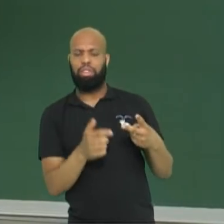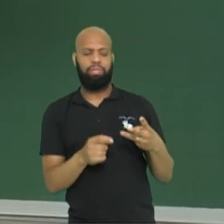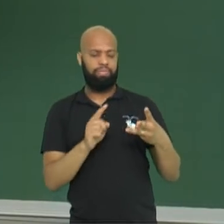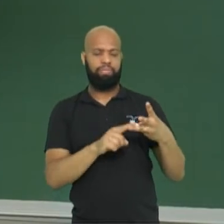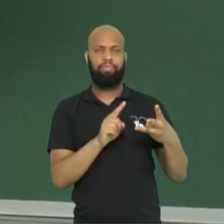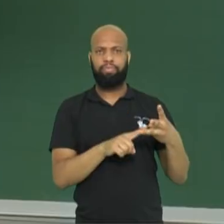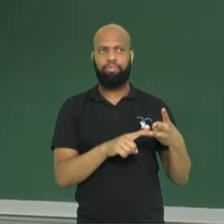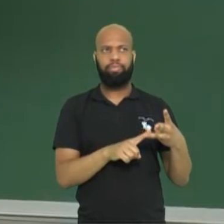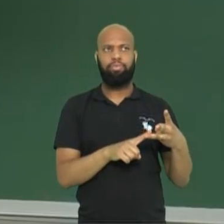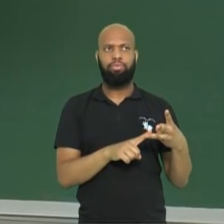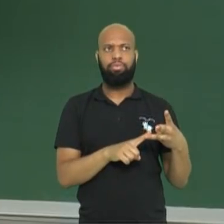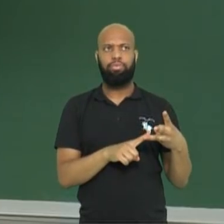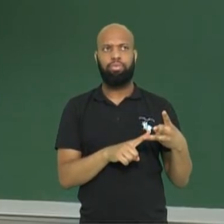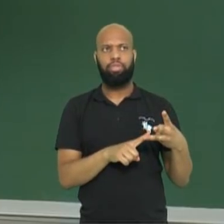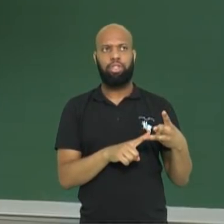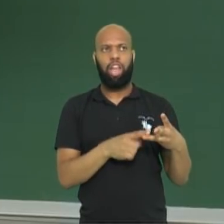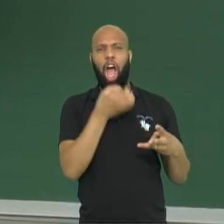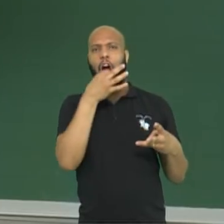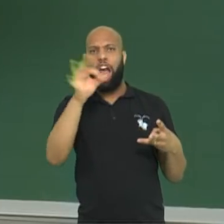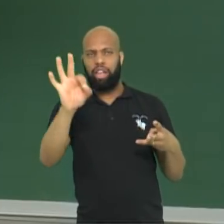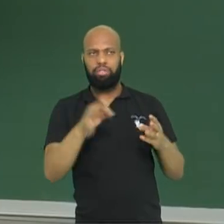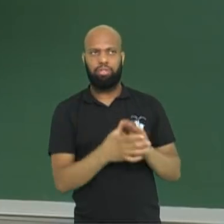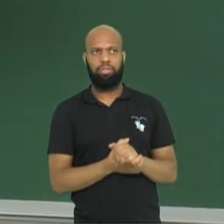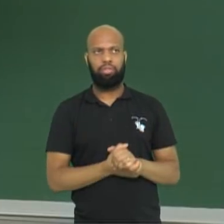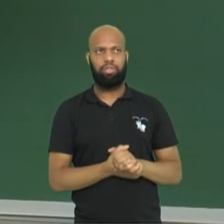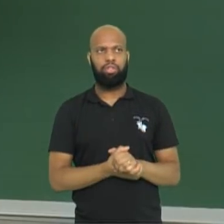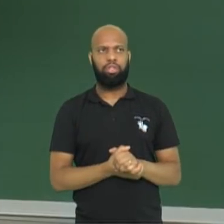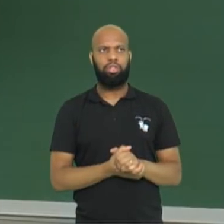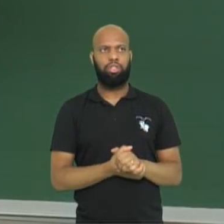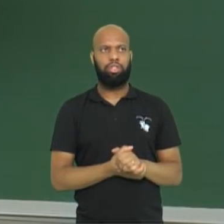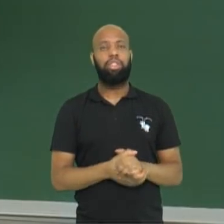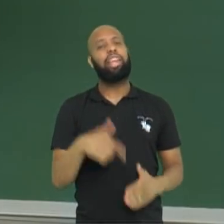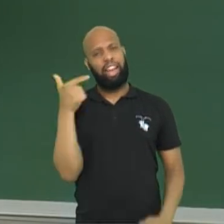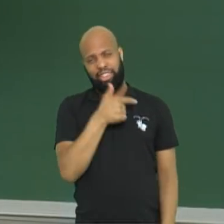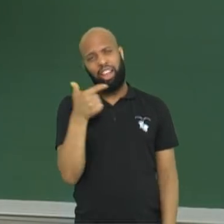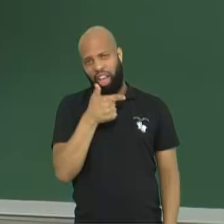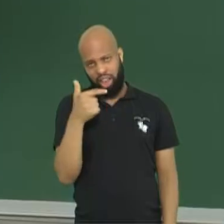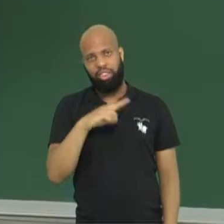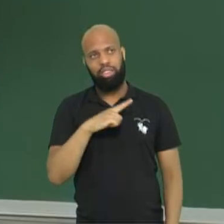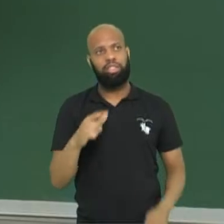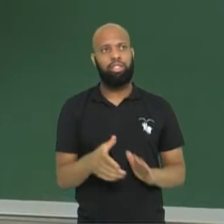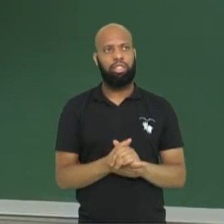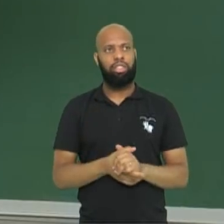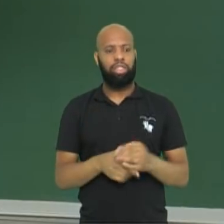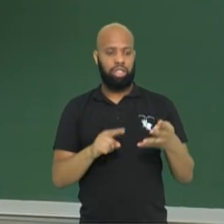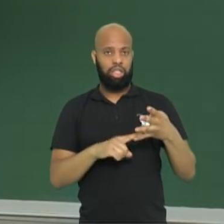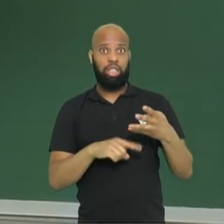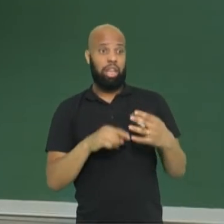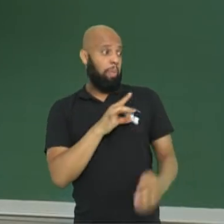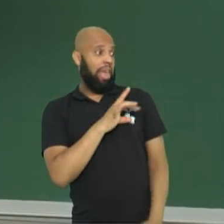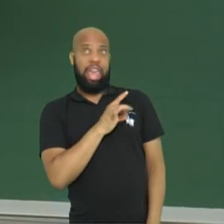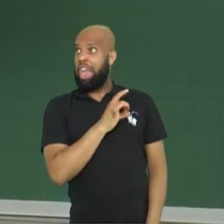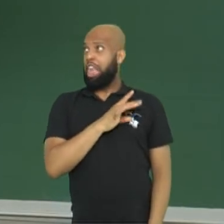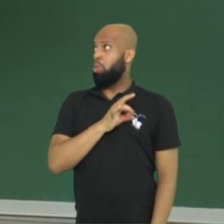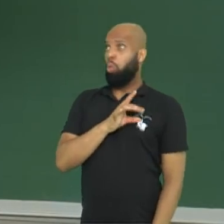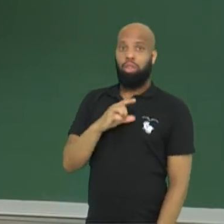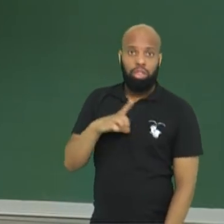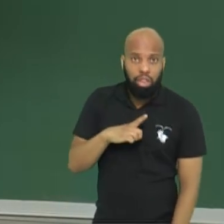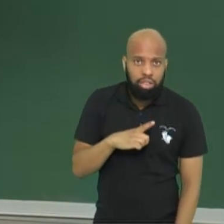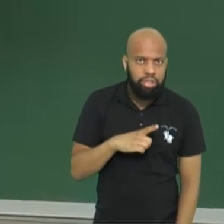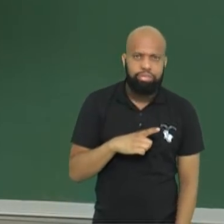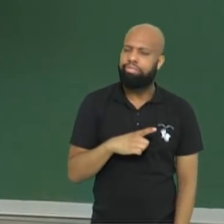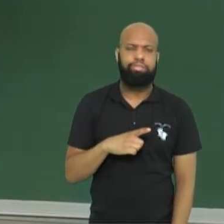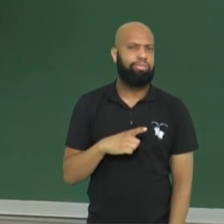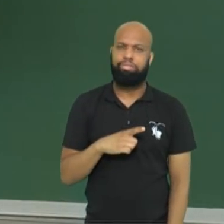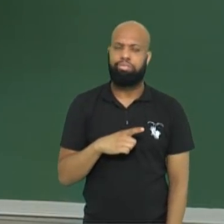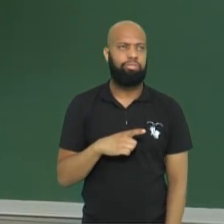sem graça? Foi horrível? Não, né, pessoal? Ela foi até engraçada. Ela foi apavorante e assustadora? Acho